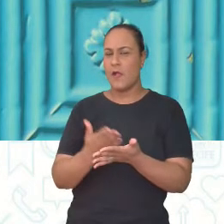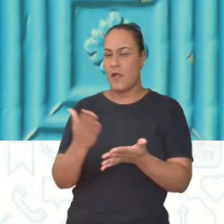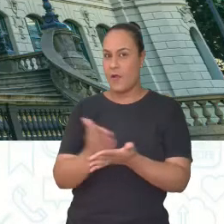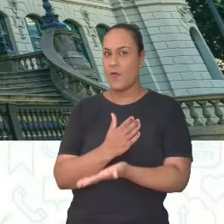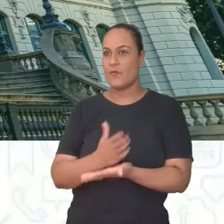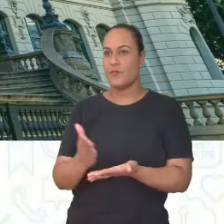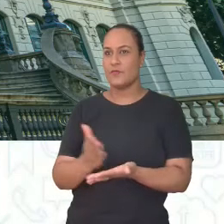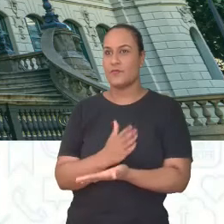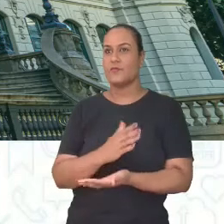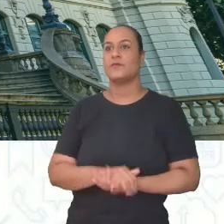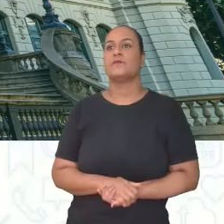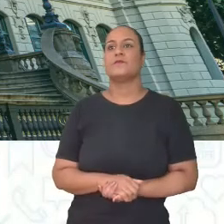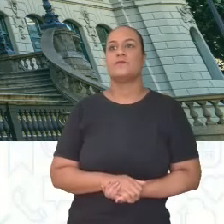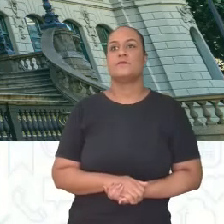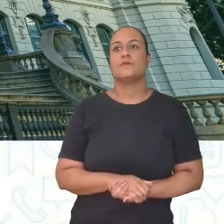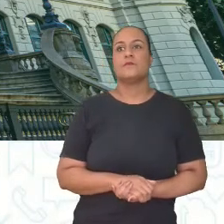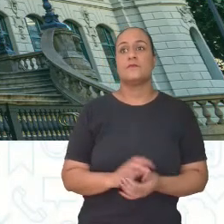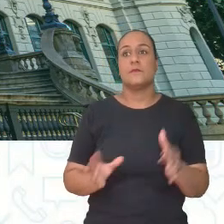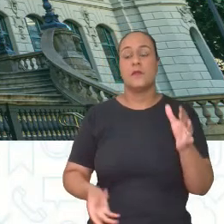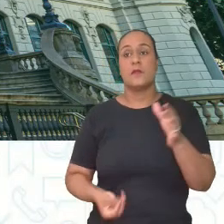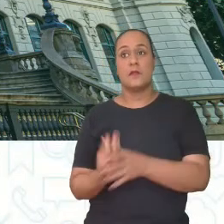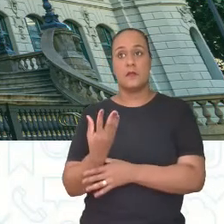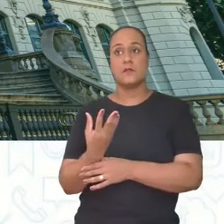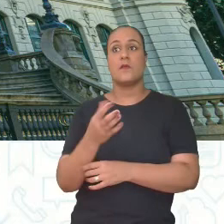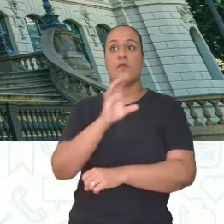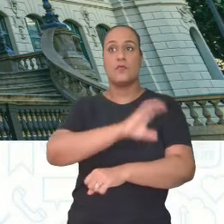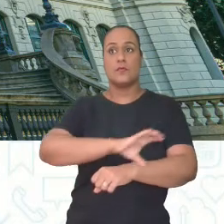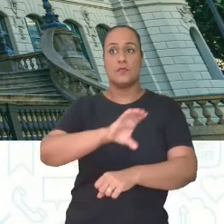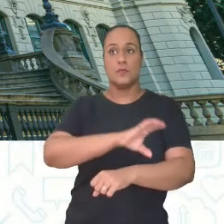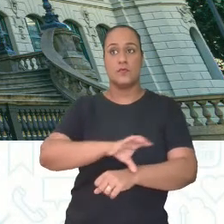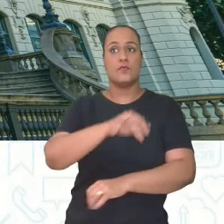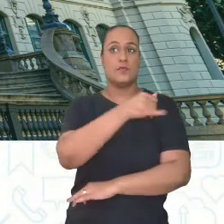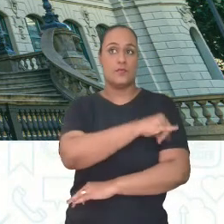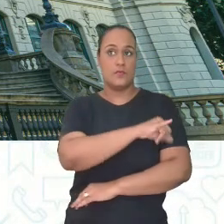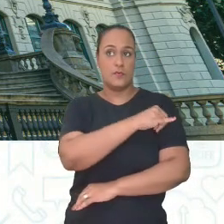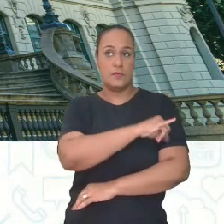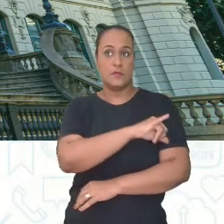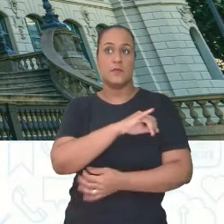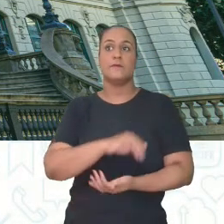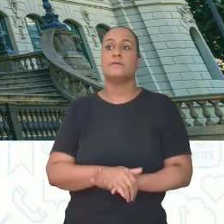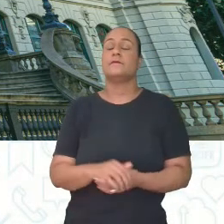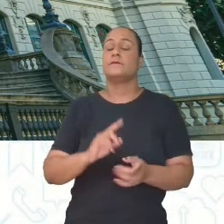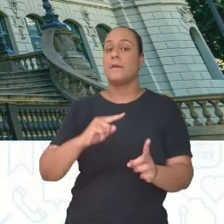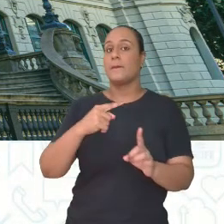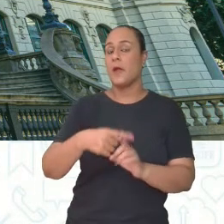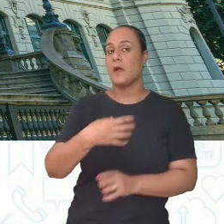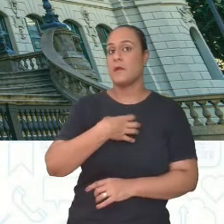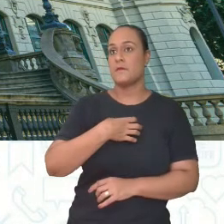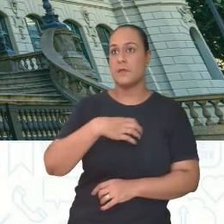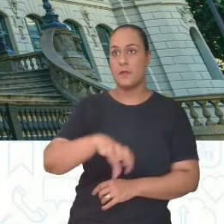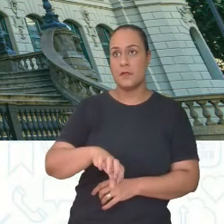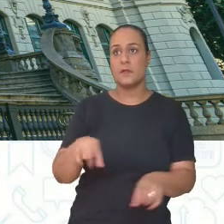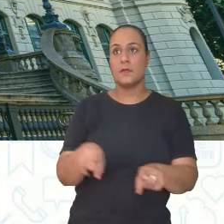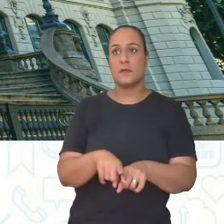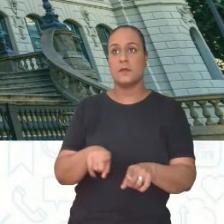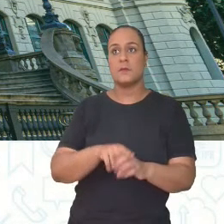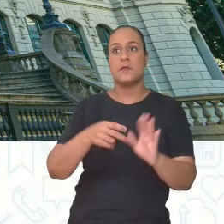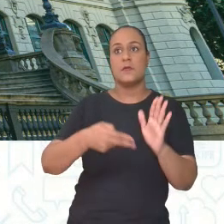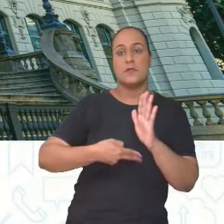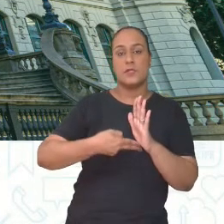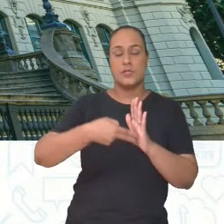Gilson? Vejam aí, ó, a criação de cursos no Rio de Janeiro e na Bahia. Olha aí, de